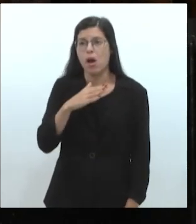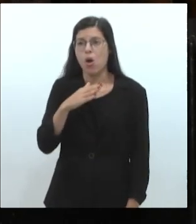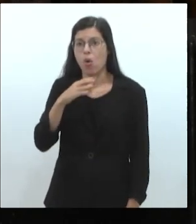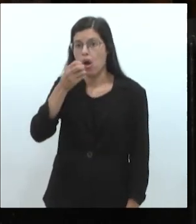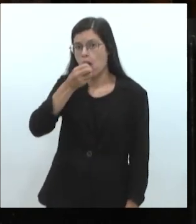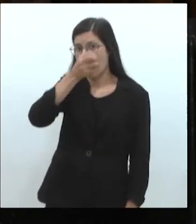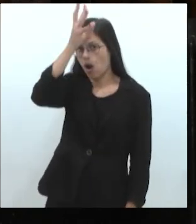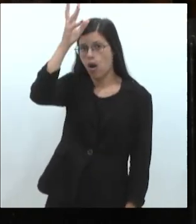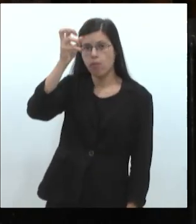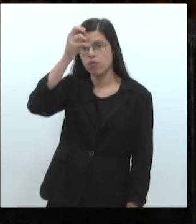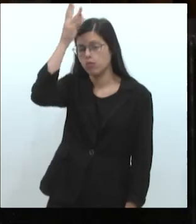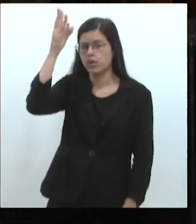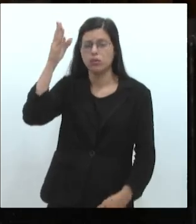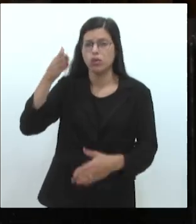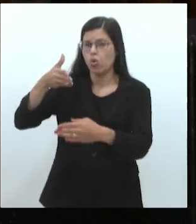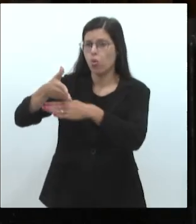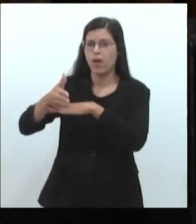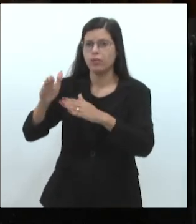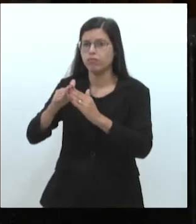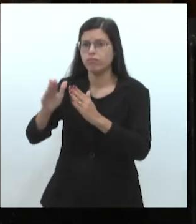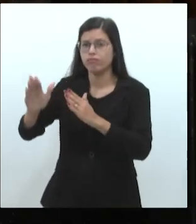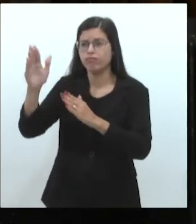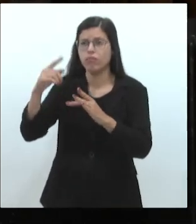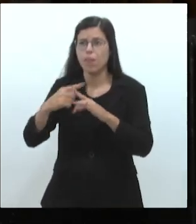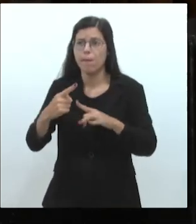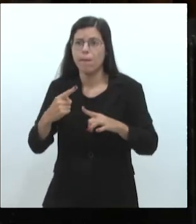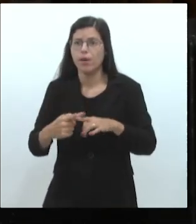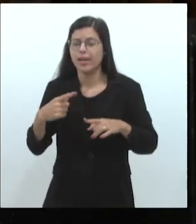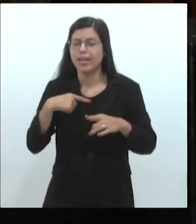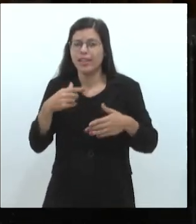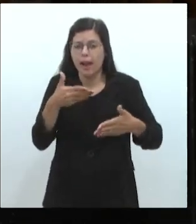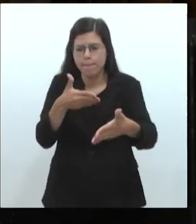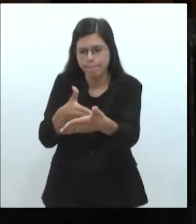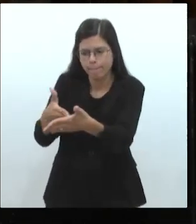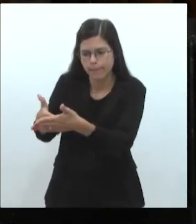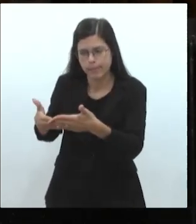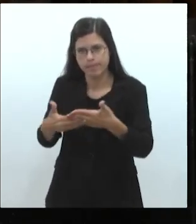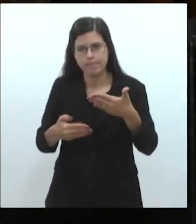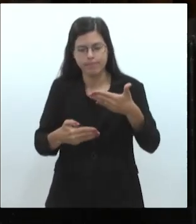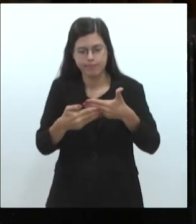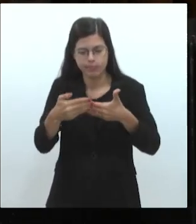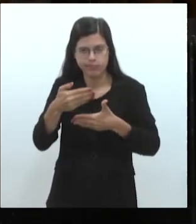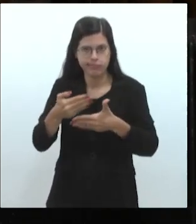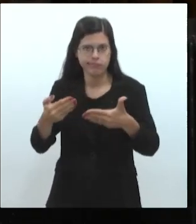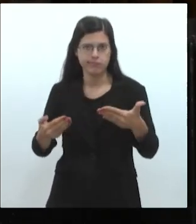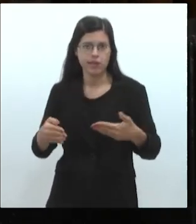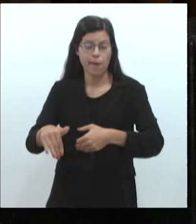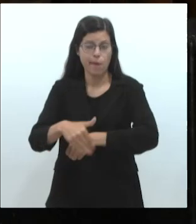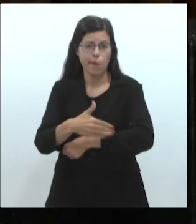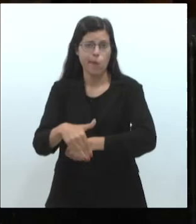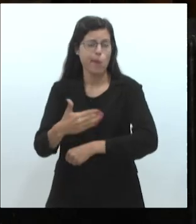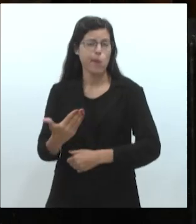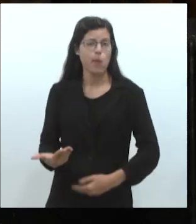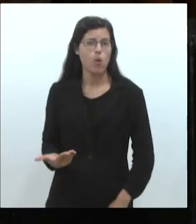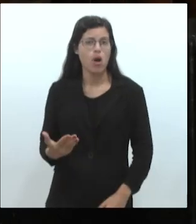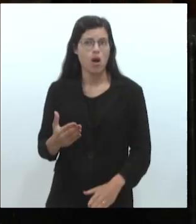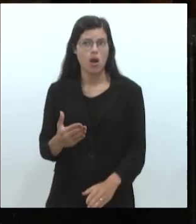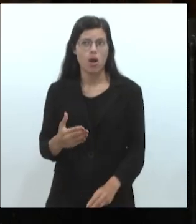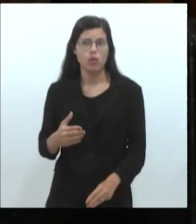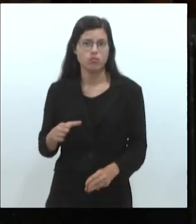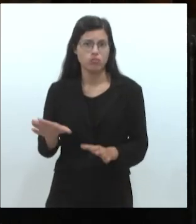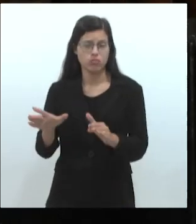não chegou dentro da comunidade, porque tem trilho de trem, tem trincheira, tem vala. A comunidade teve que